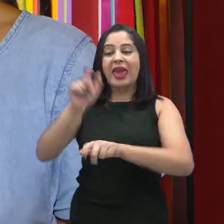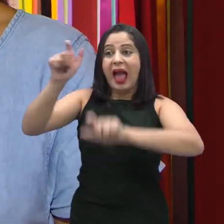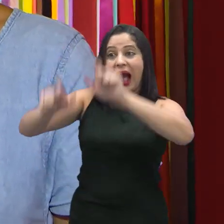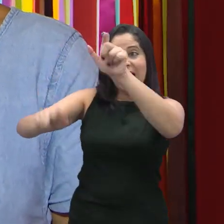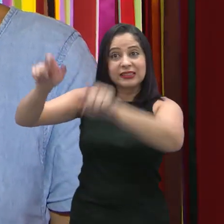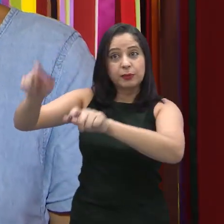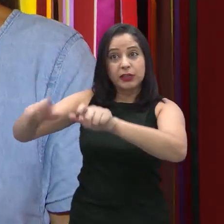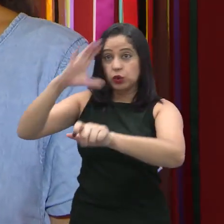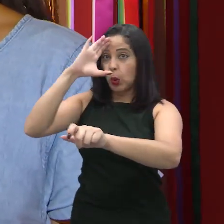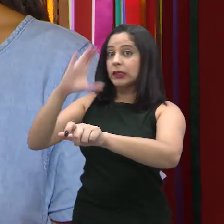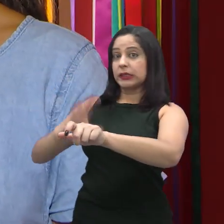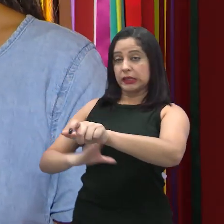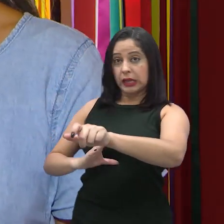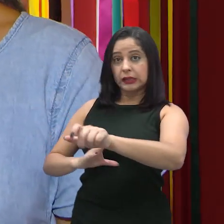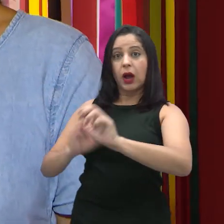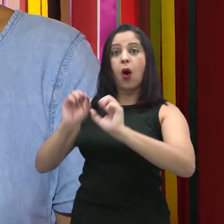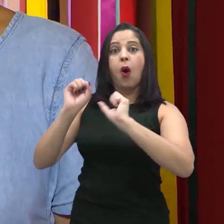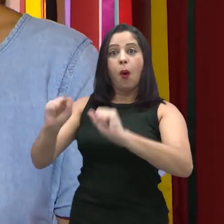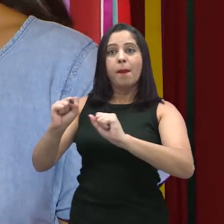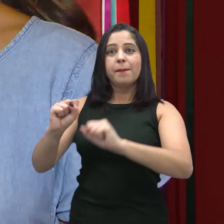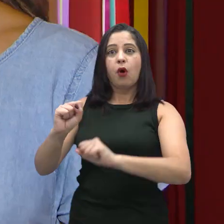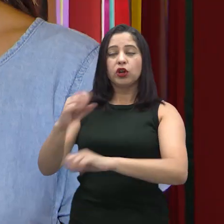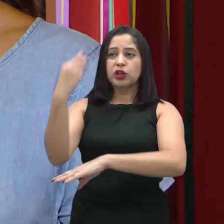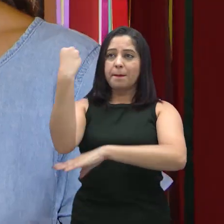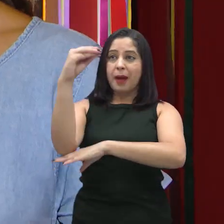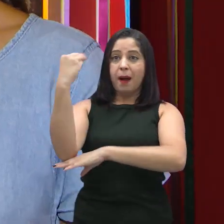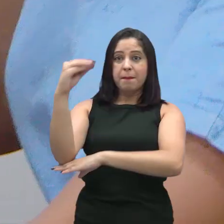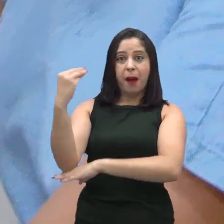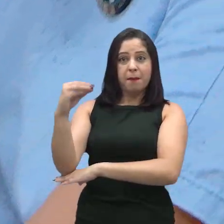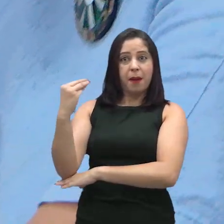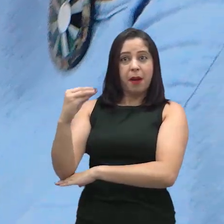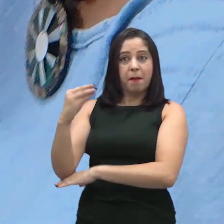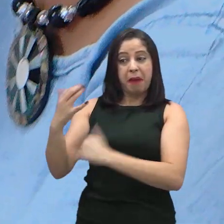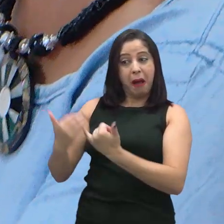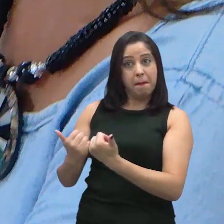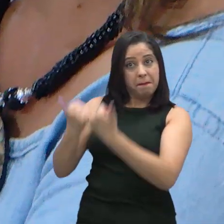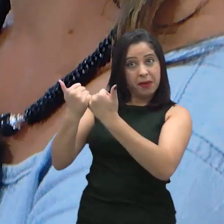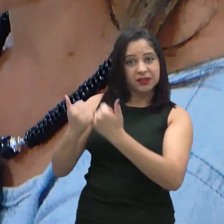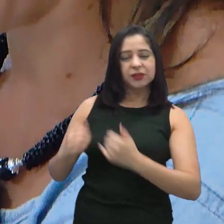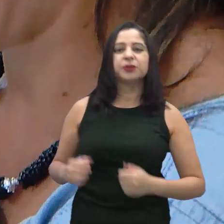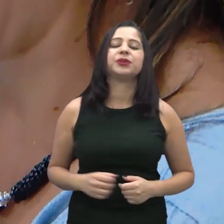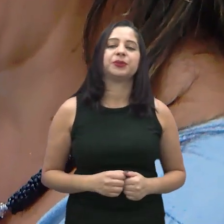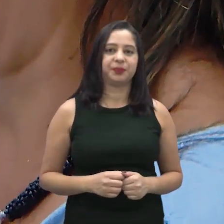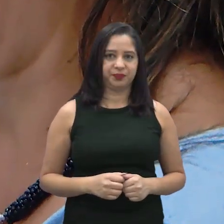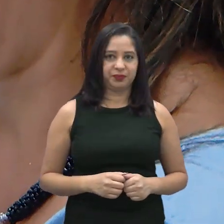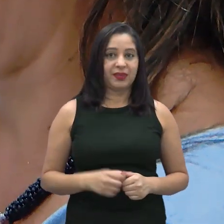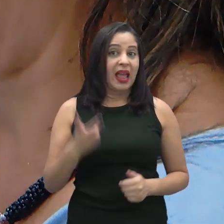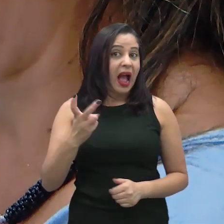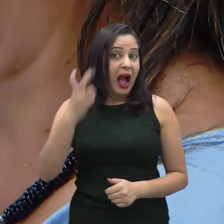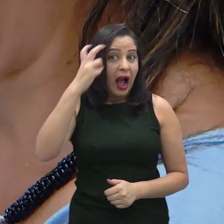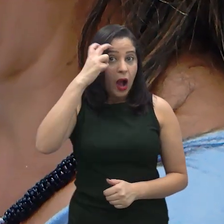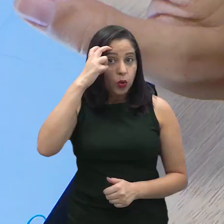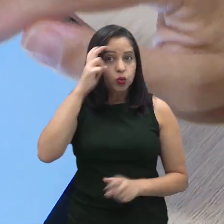cadastrar, né, patrimônios, né, dentro da nossa cidade. A historiadora também reforça que a cultura é viva,